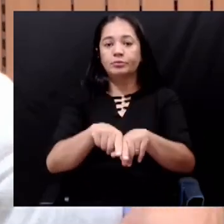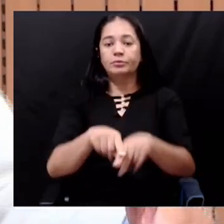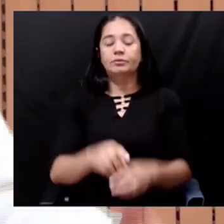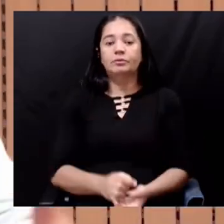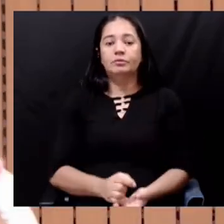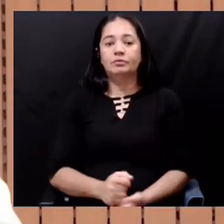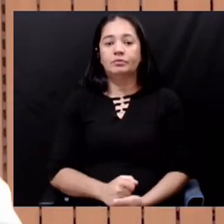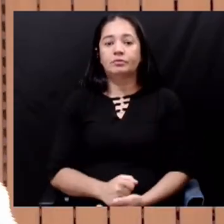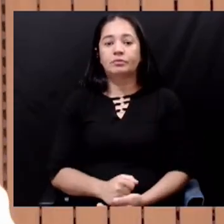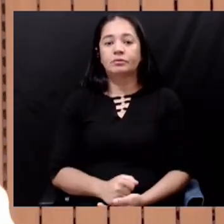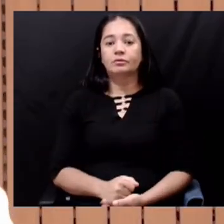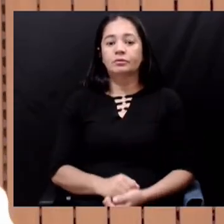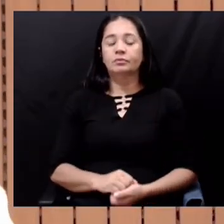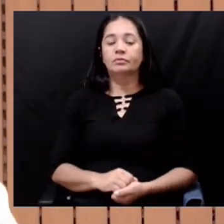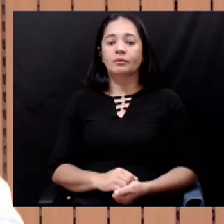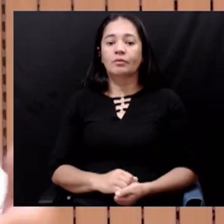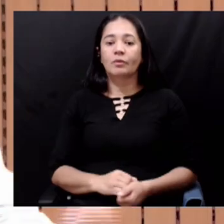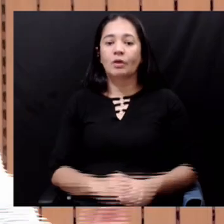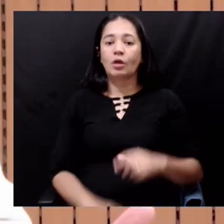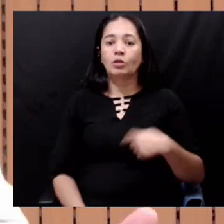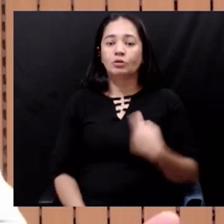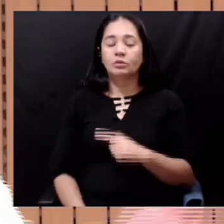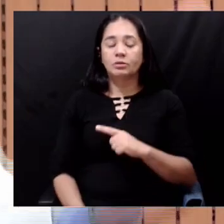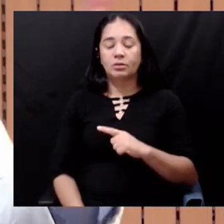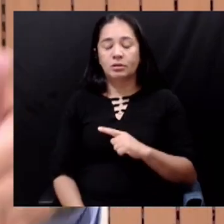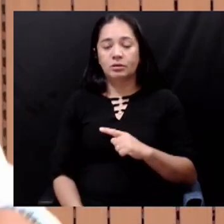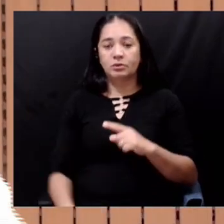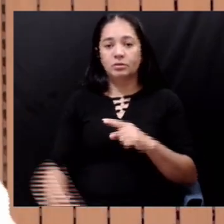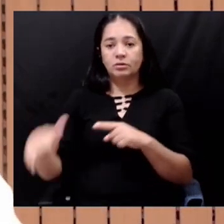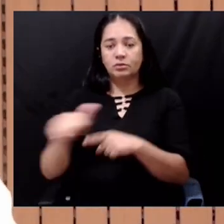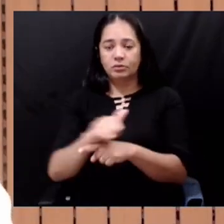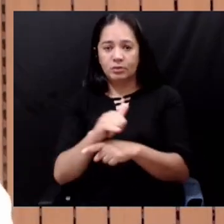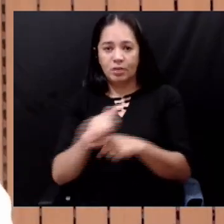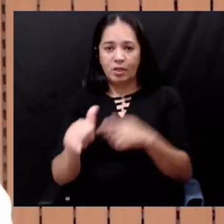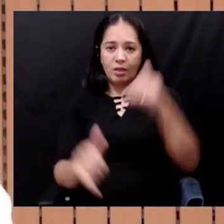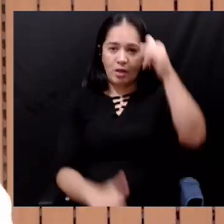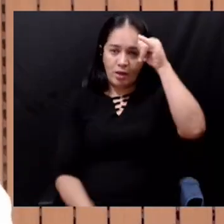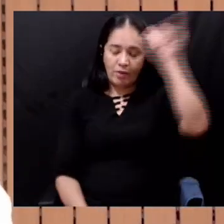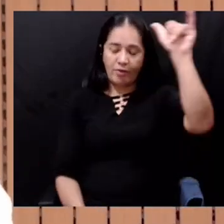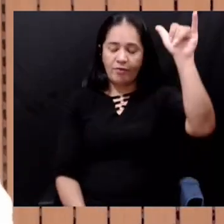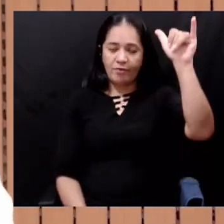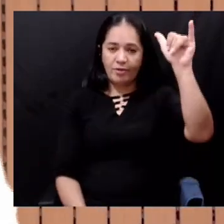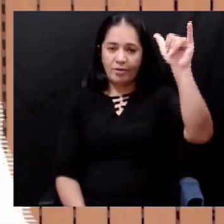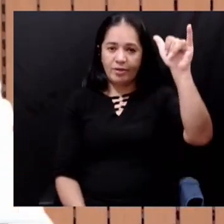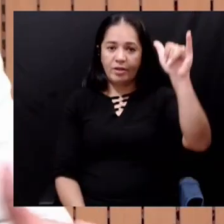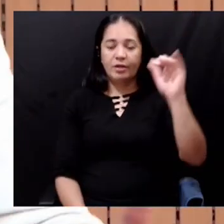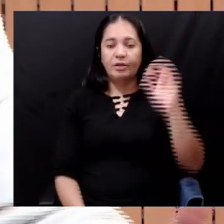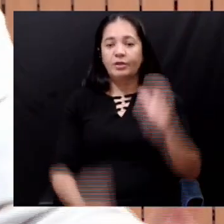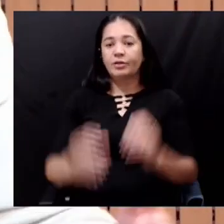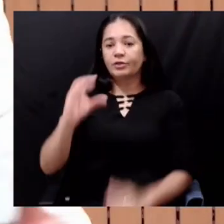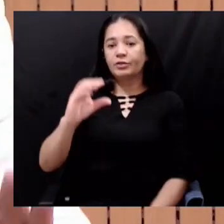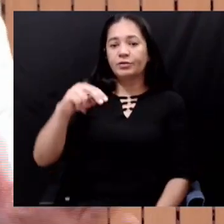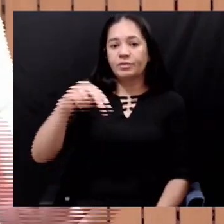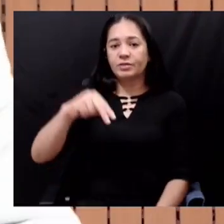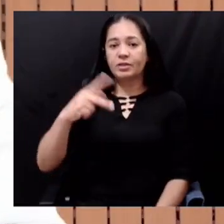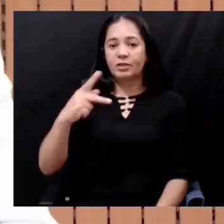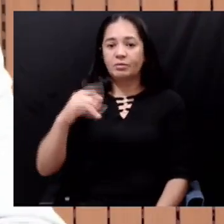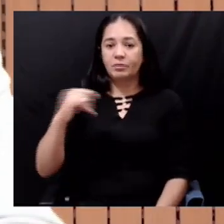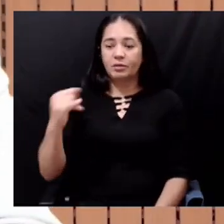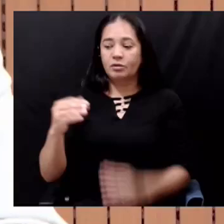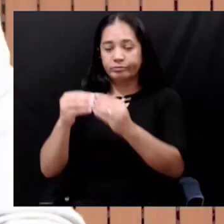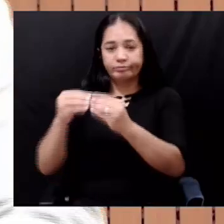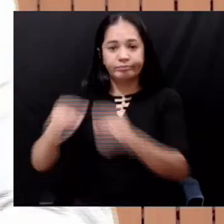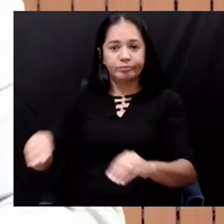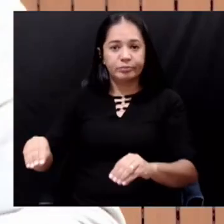teremos, portanto, um mecanismo de evitar que o próprio CNPJ seja prejudicado, porque vamos dar um